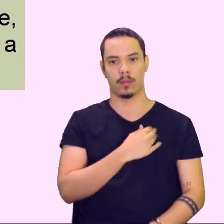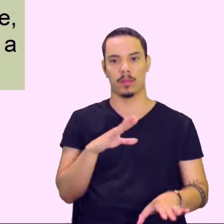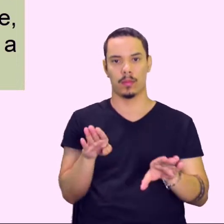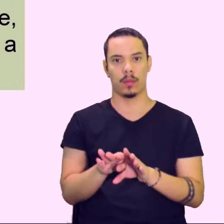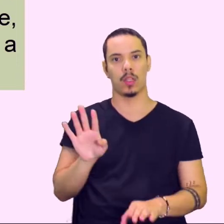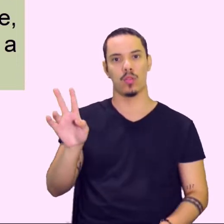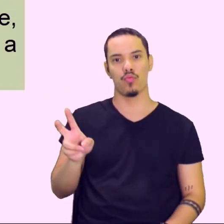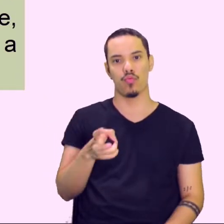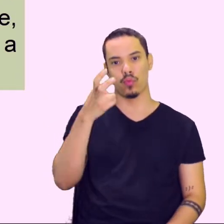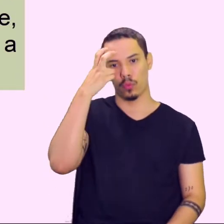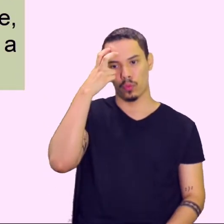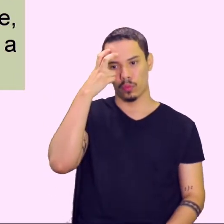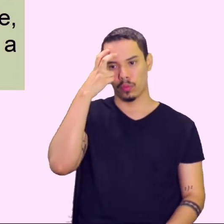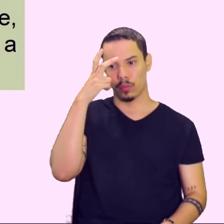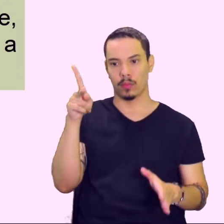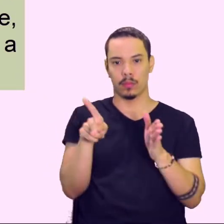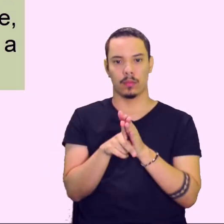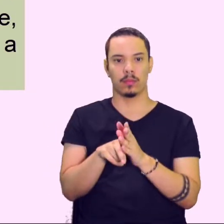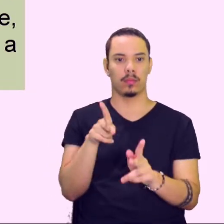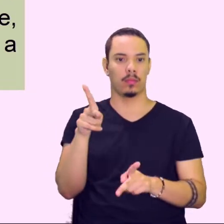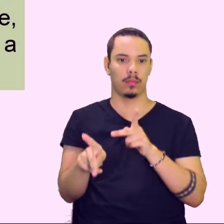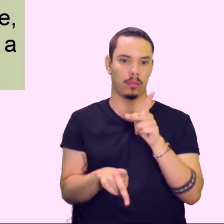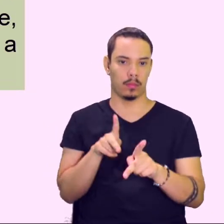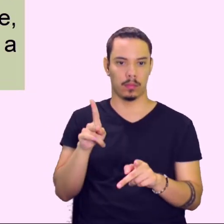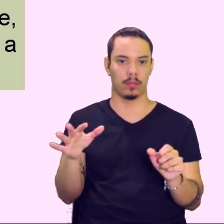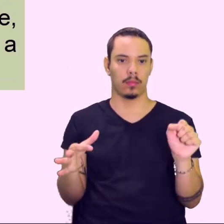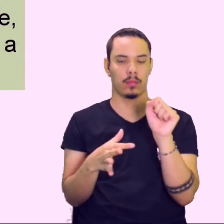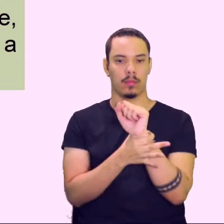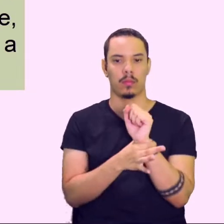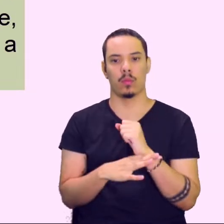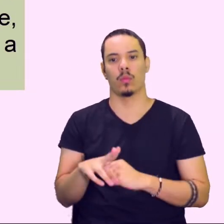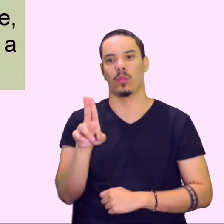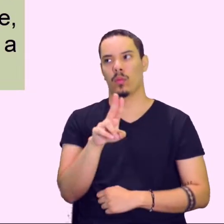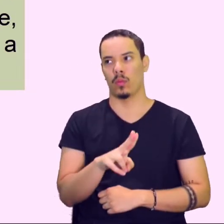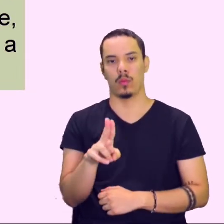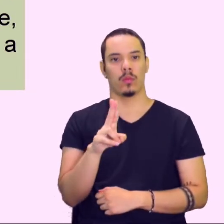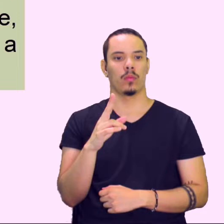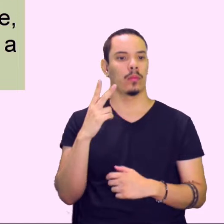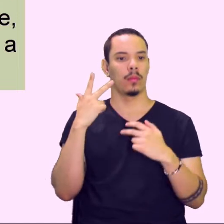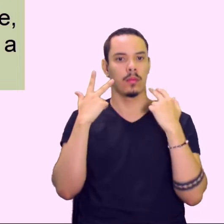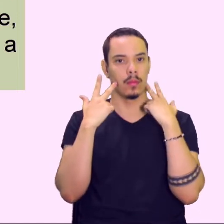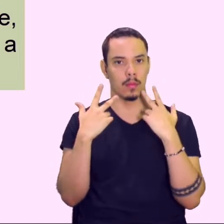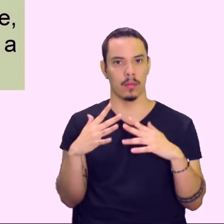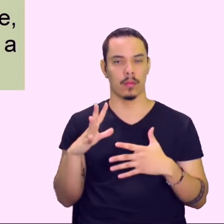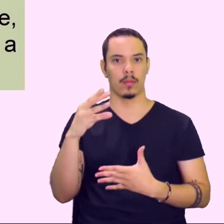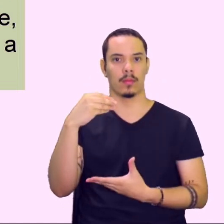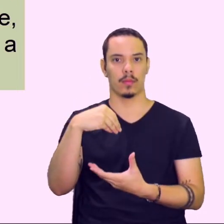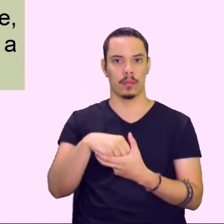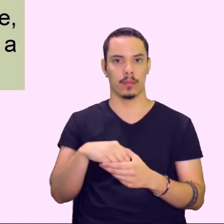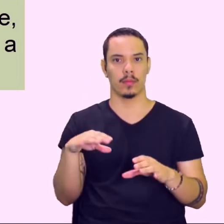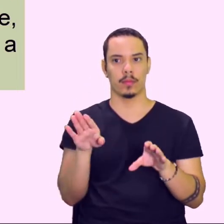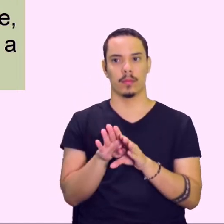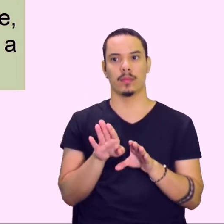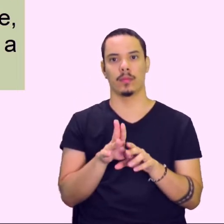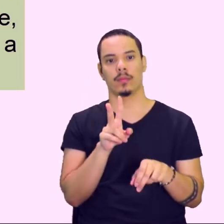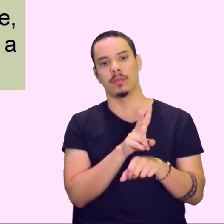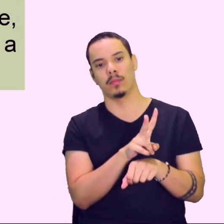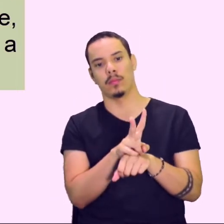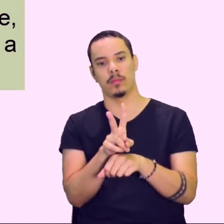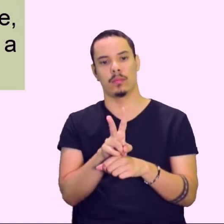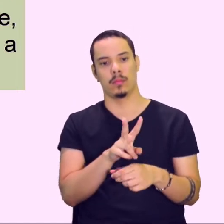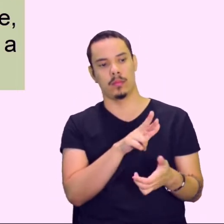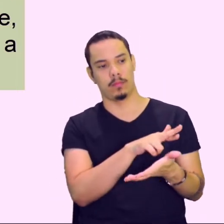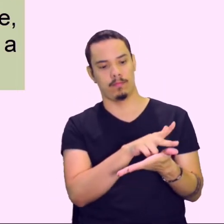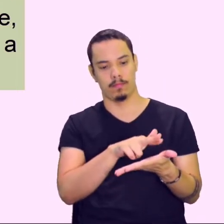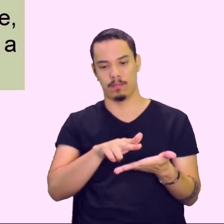dessa população, assegurando o uso sustentável dos recursos naturais da unidade, a conservação da diversidade